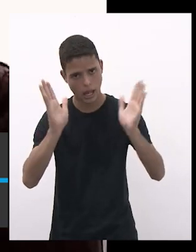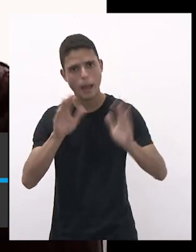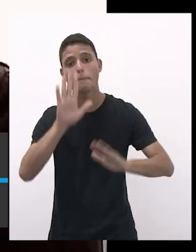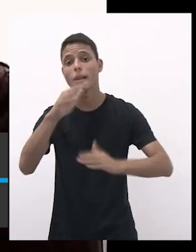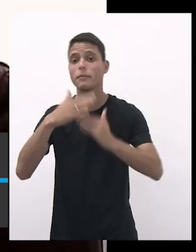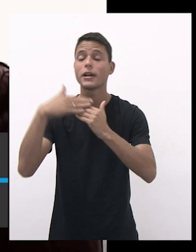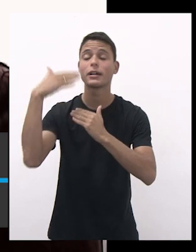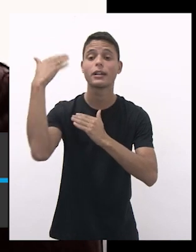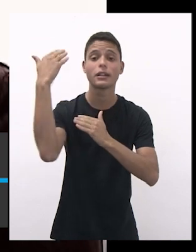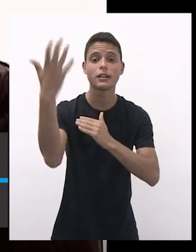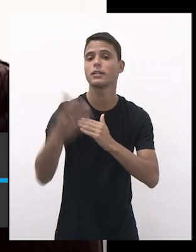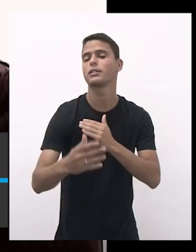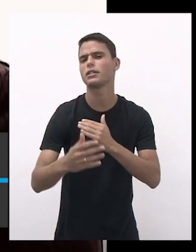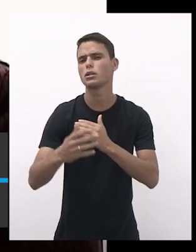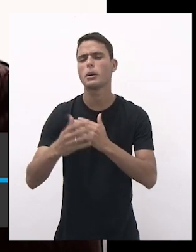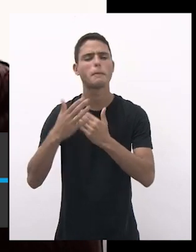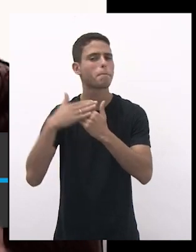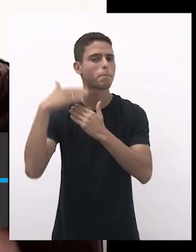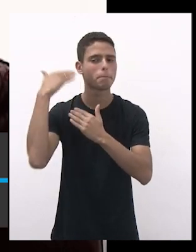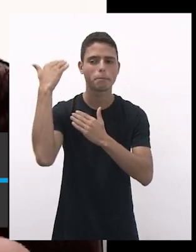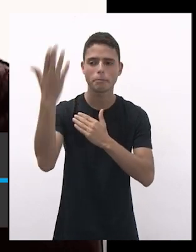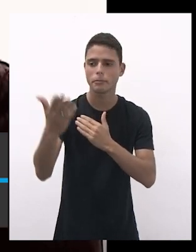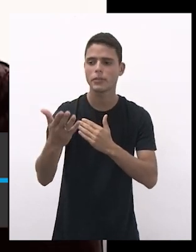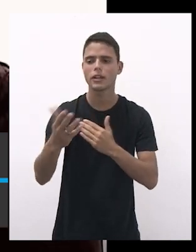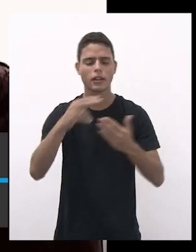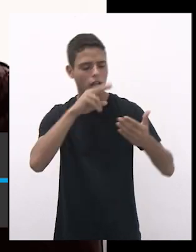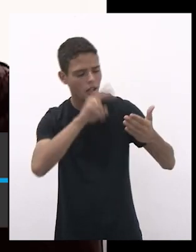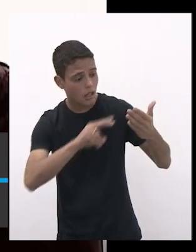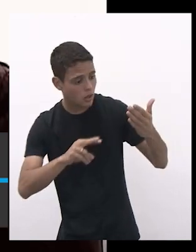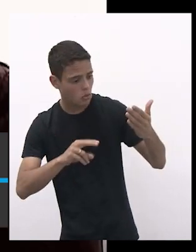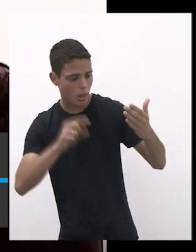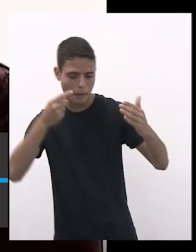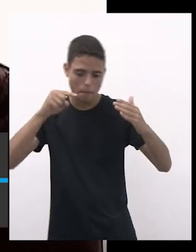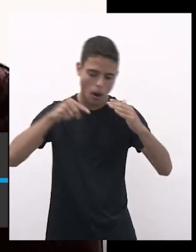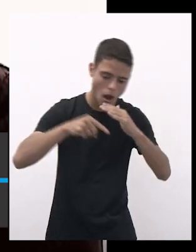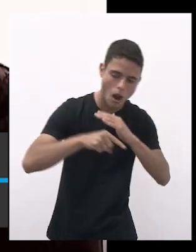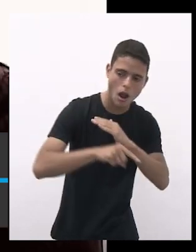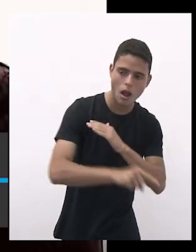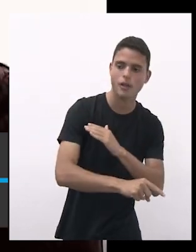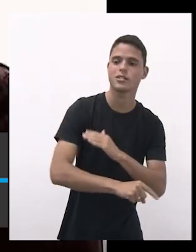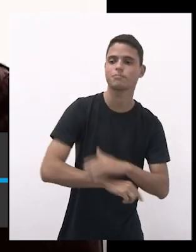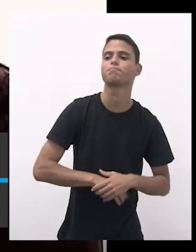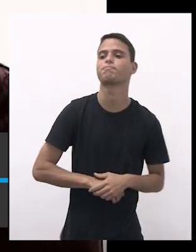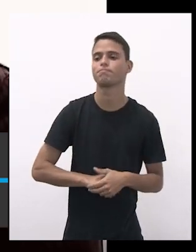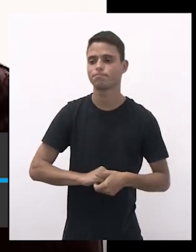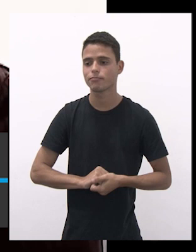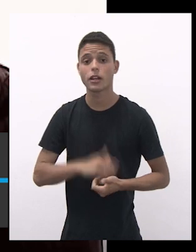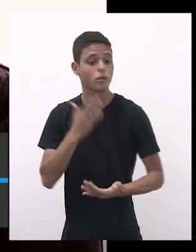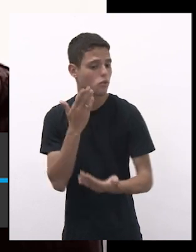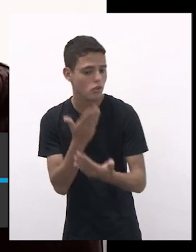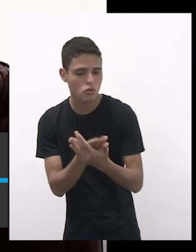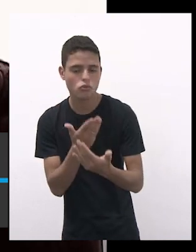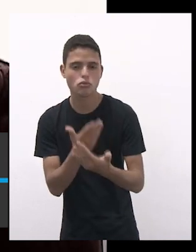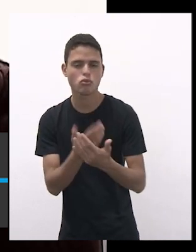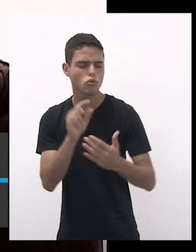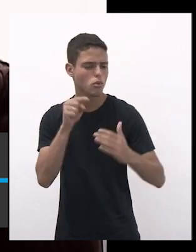vai muito além daquela leitura que está sendo proposta, né? É um estudo